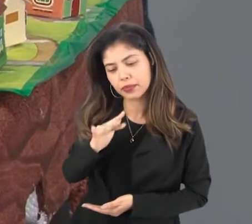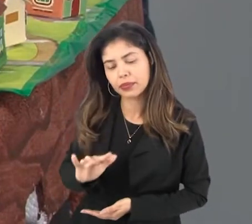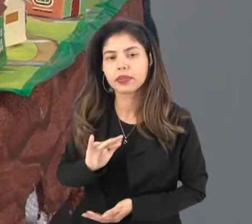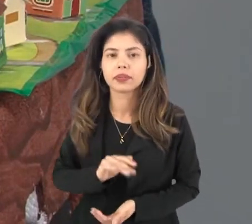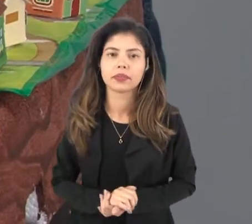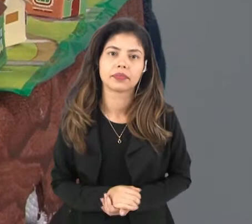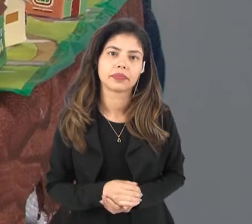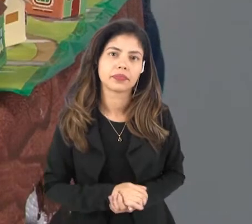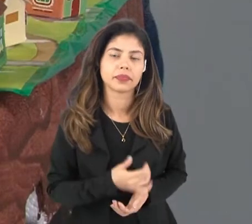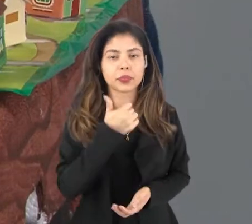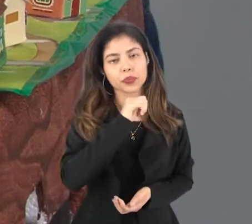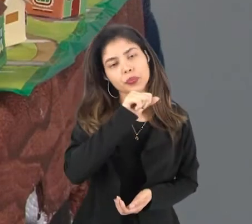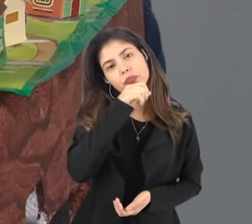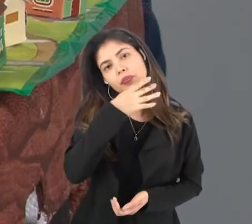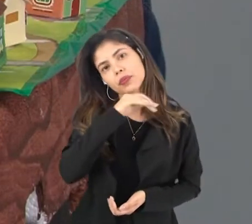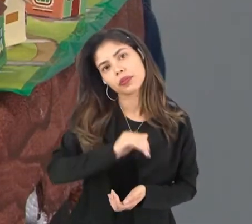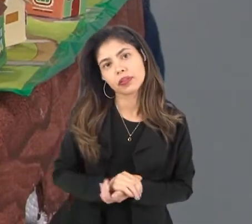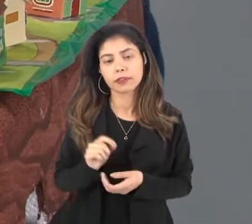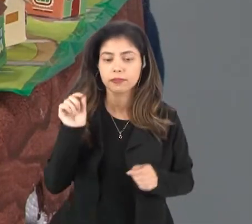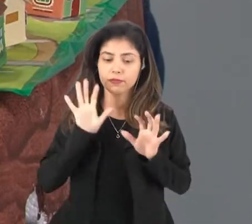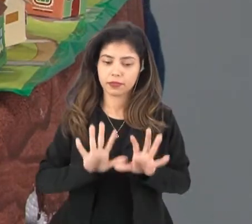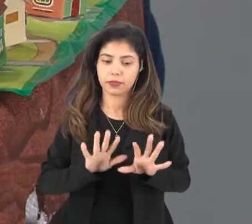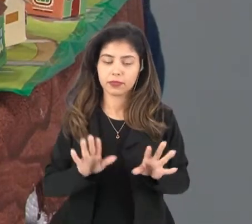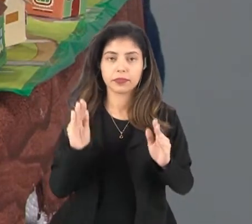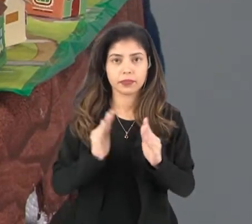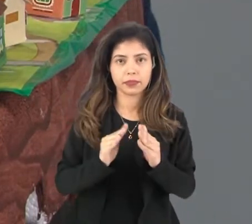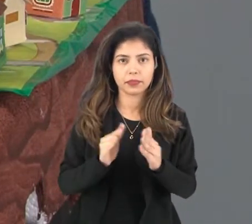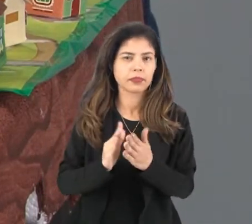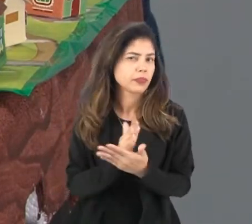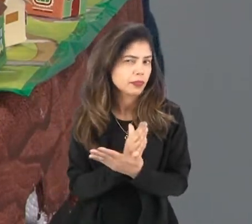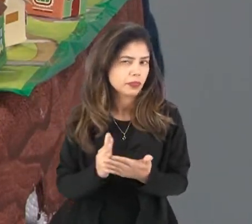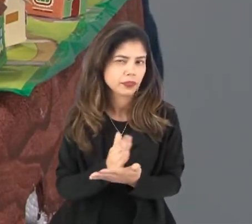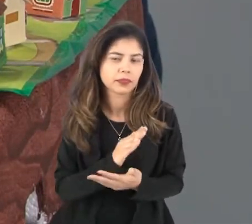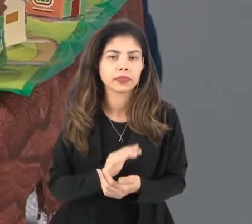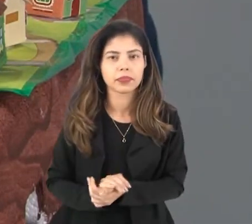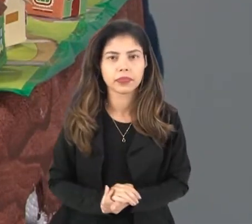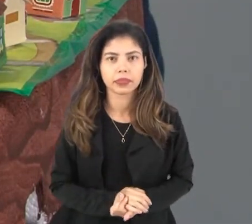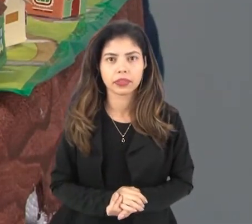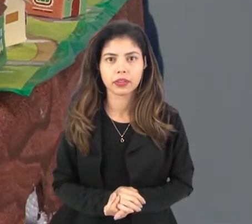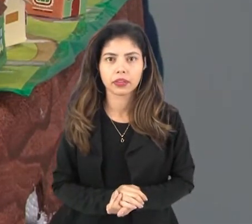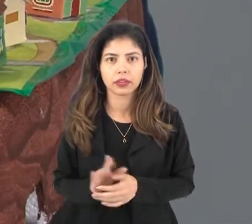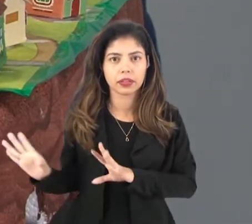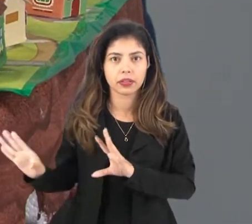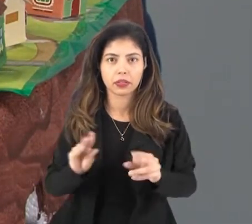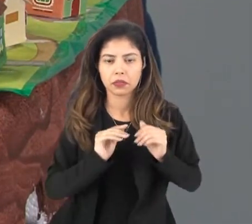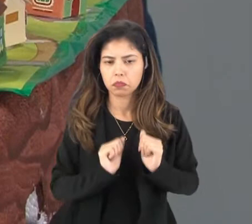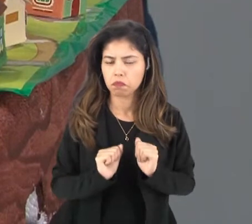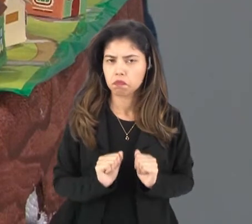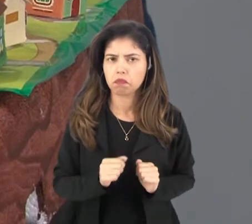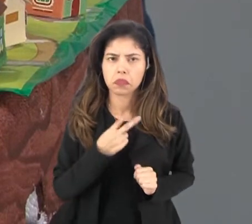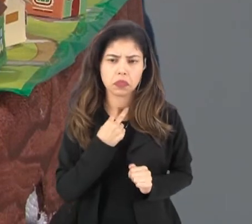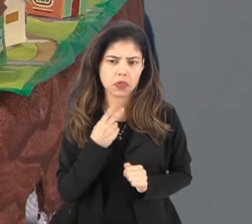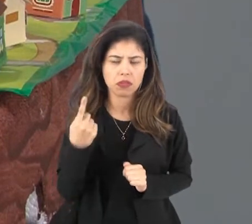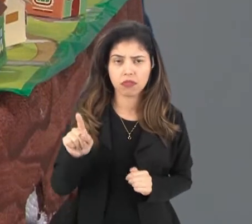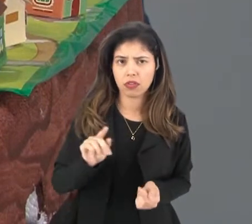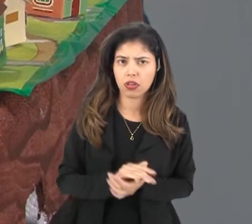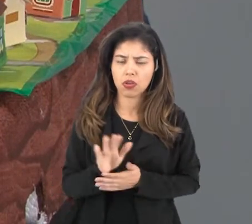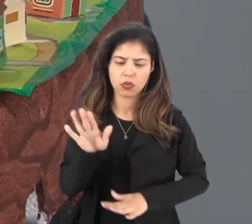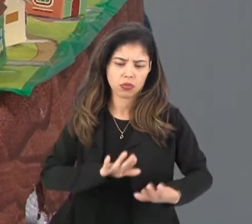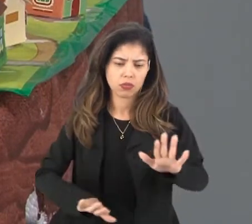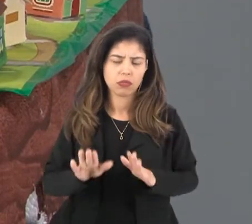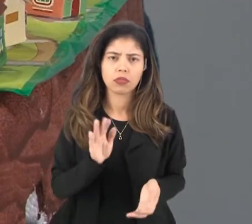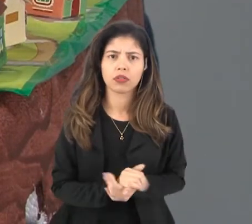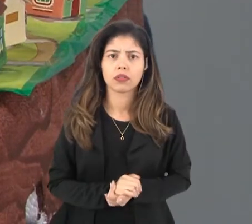mandam e ficam na casa de alguém, né? Lembra que eu falei? Os pais não podem vir, né? Porque cuidam lá da zona rural, cuidam da colônia,